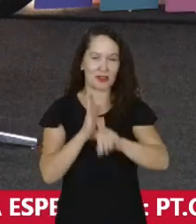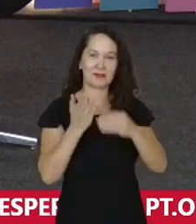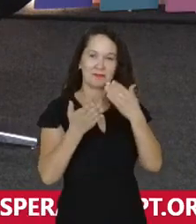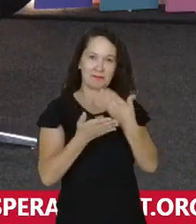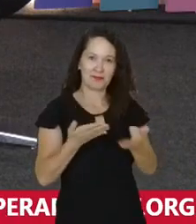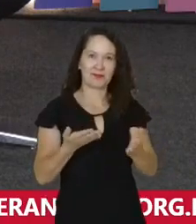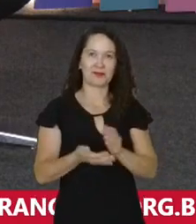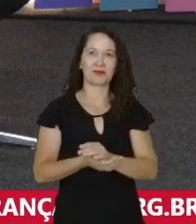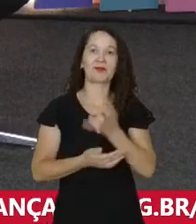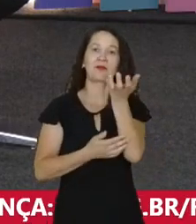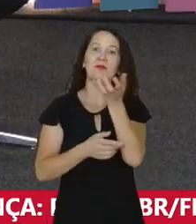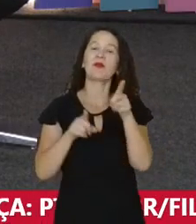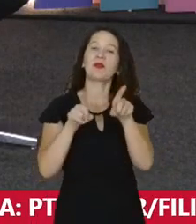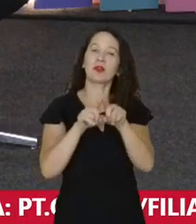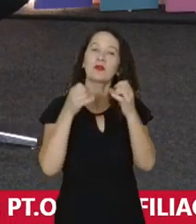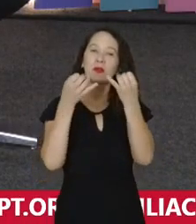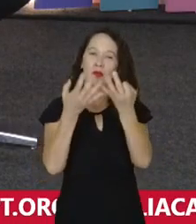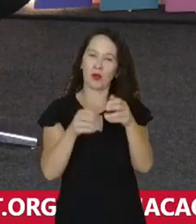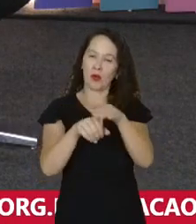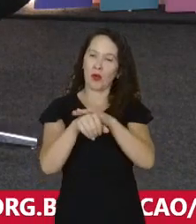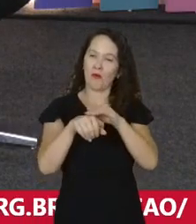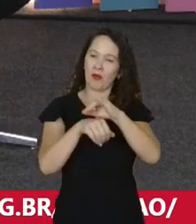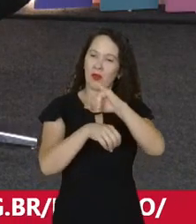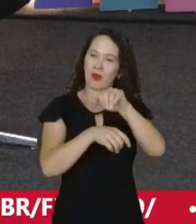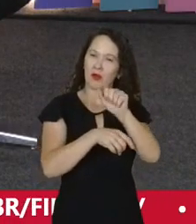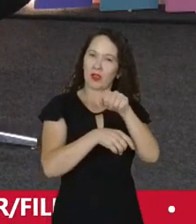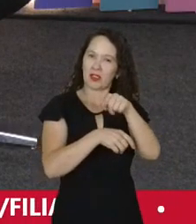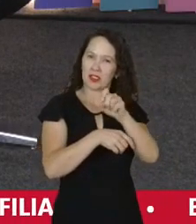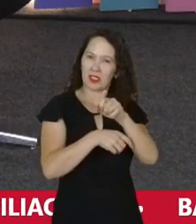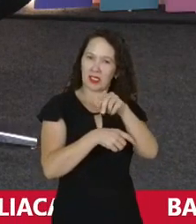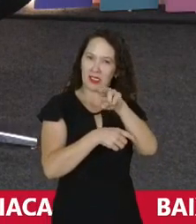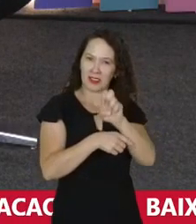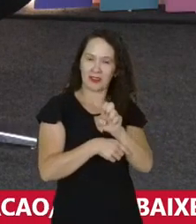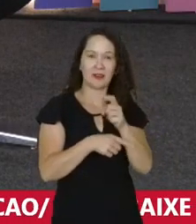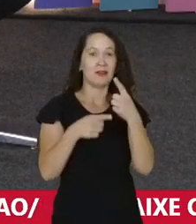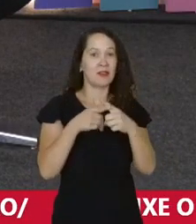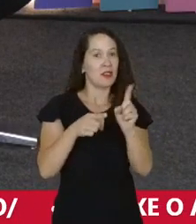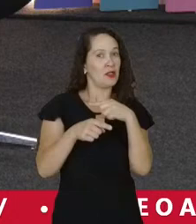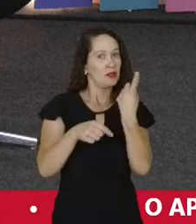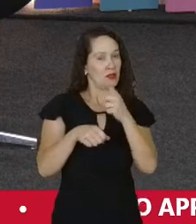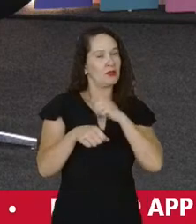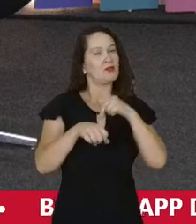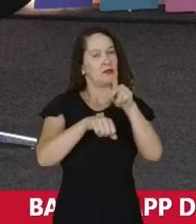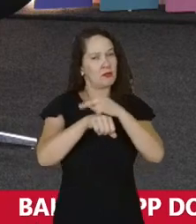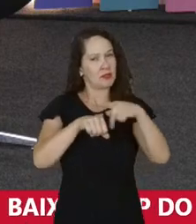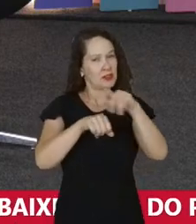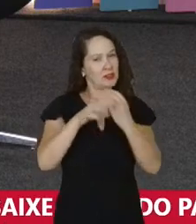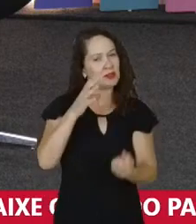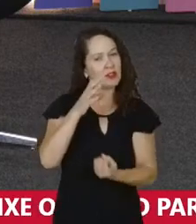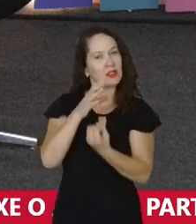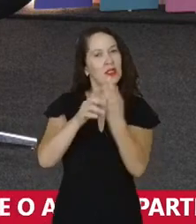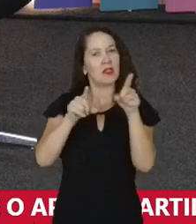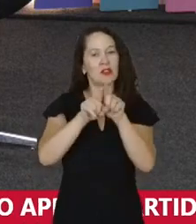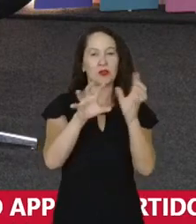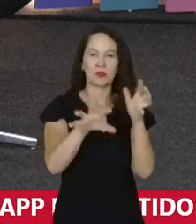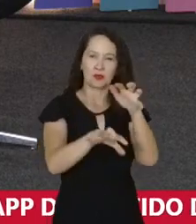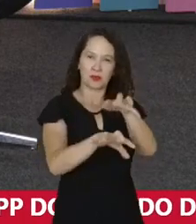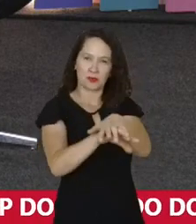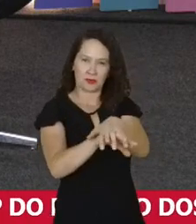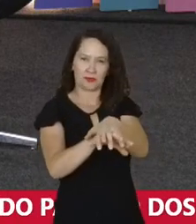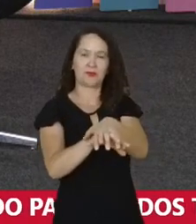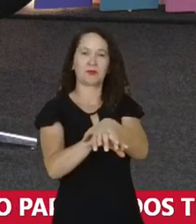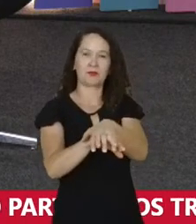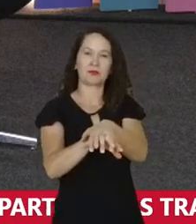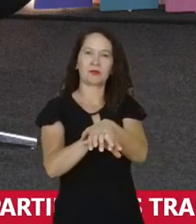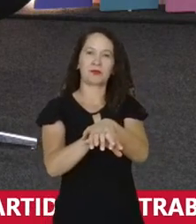Dúvida, Nalu. Eu queria também falar com a Jaqueline, porque é isso, a gente tem um país que foi fundado também num colonialismo,